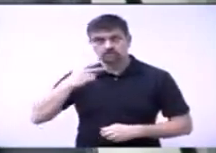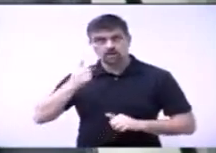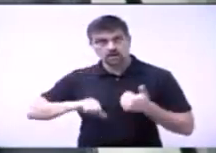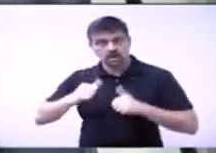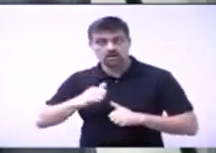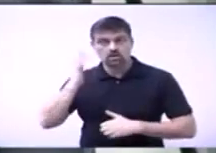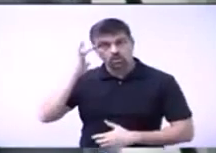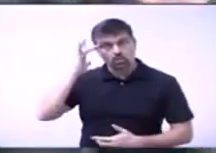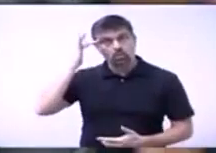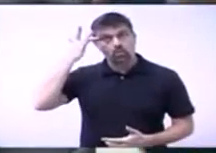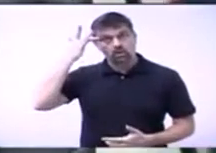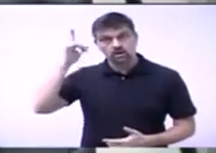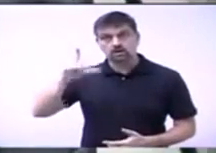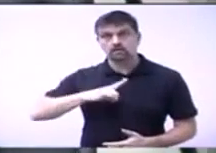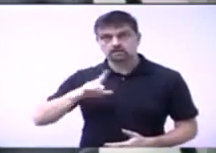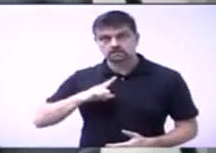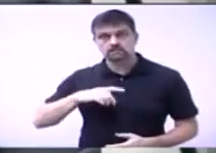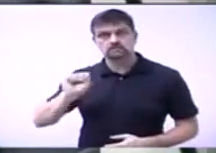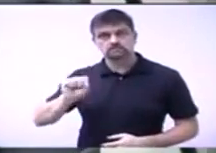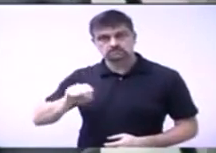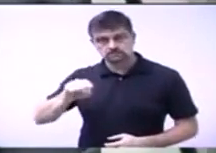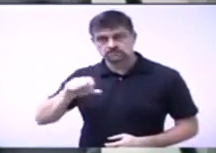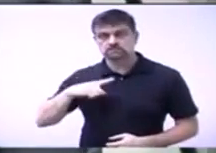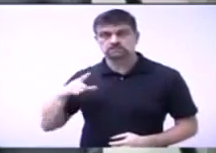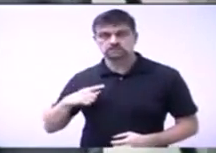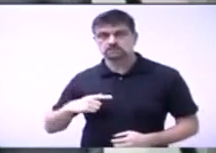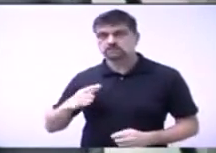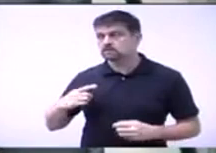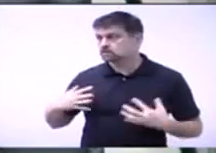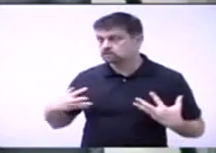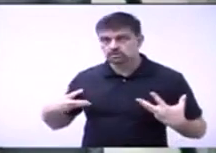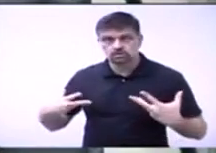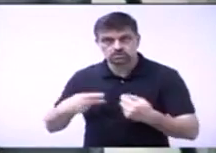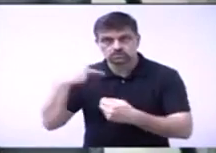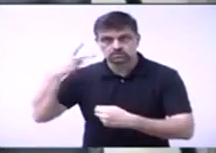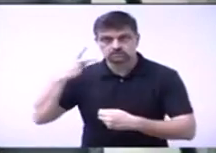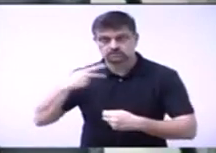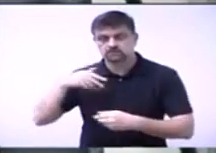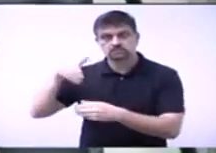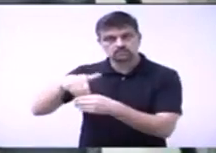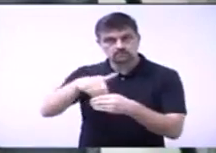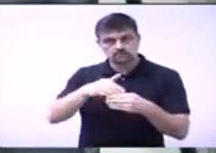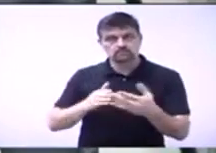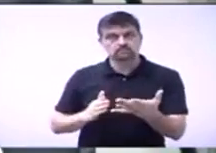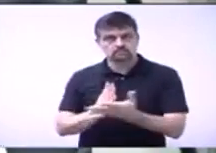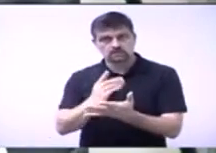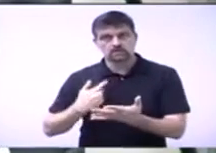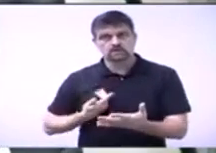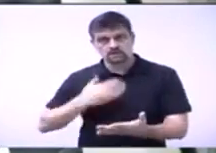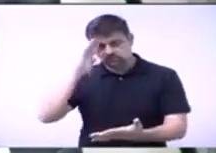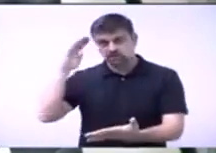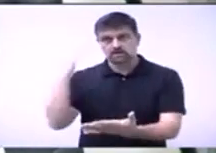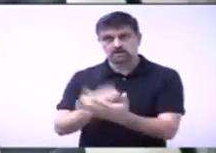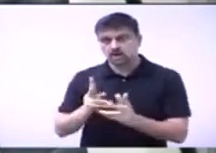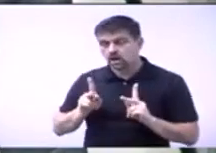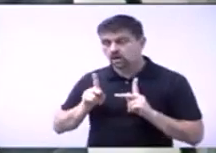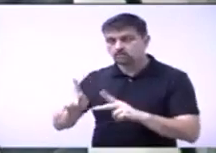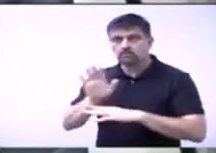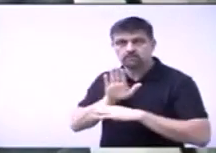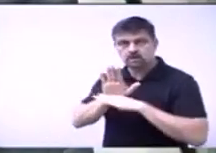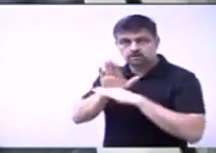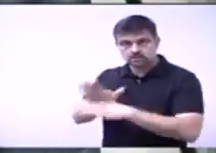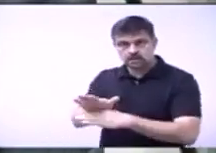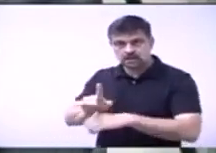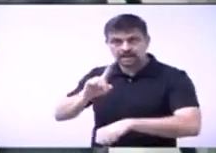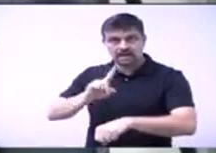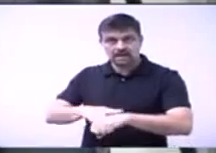que isso tem certamente aí a unanimidade do plenário, porque isso realmente vai ser muito útil para toda a nossa população. E é